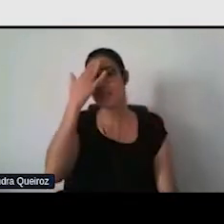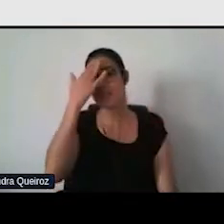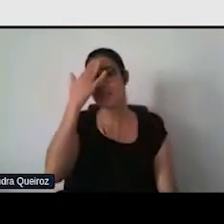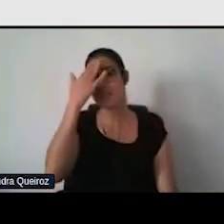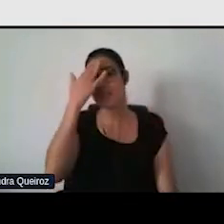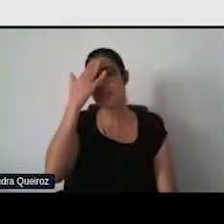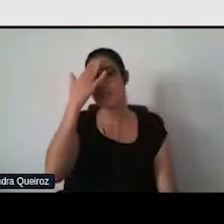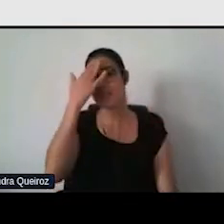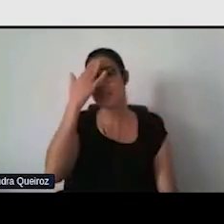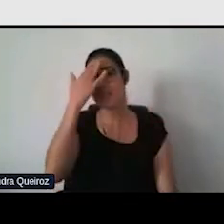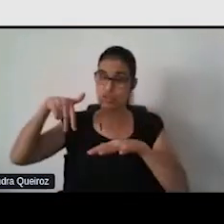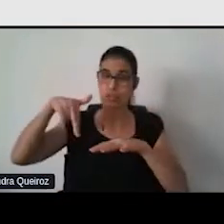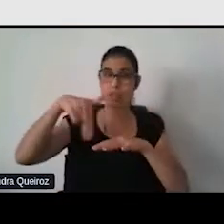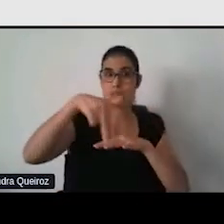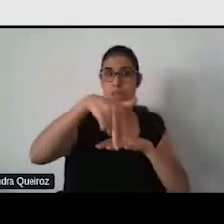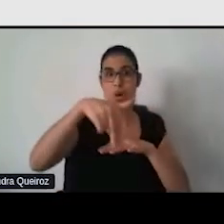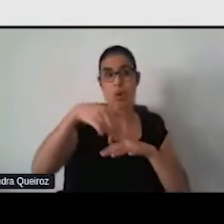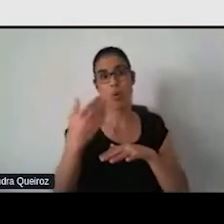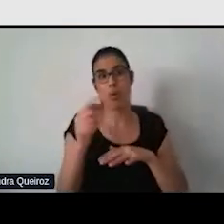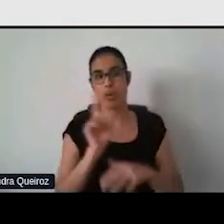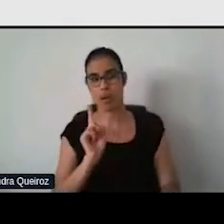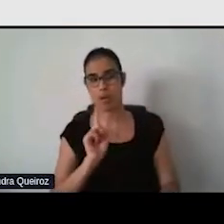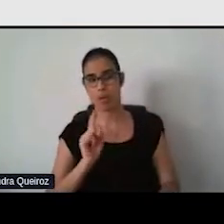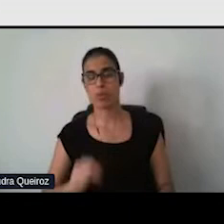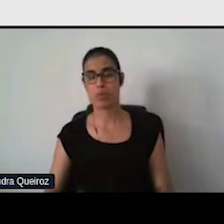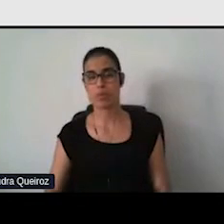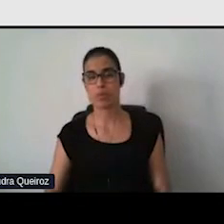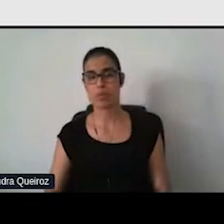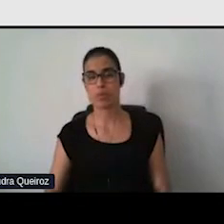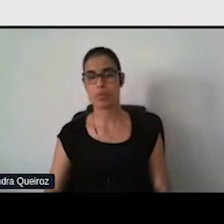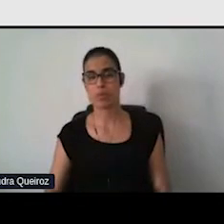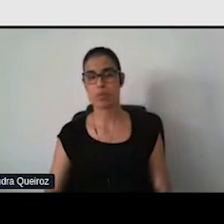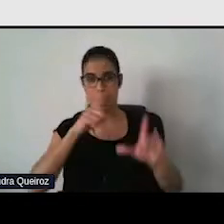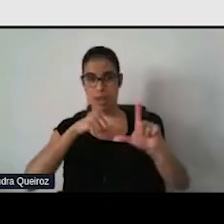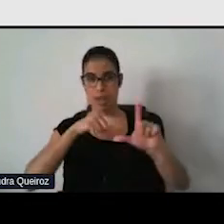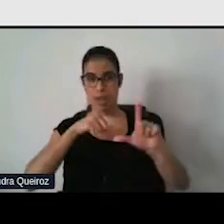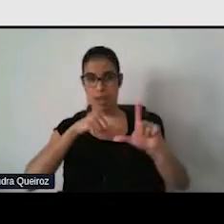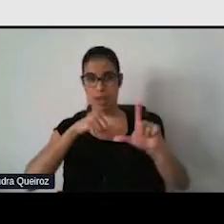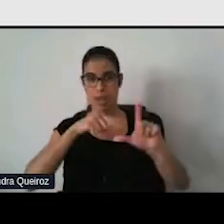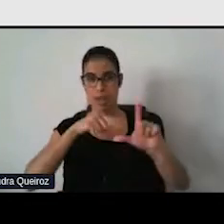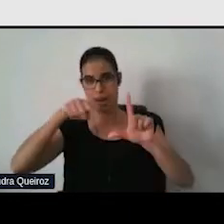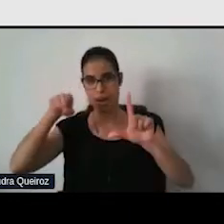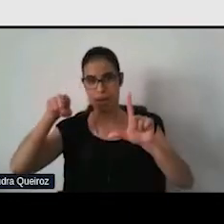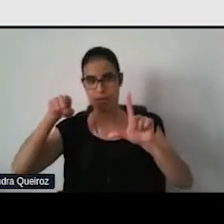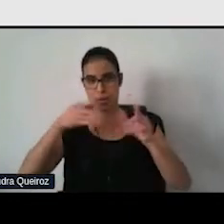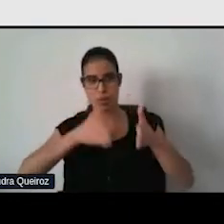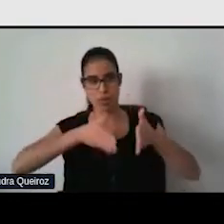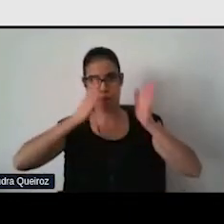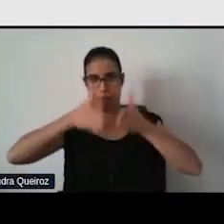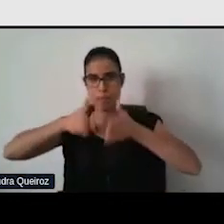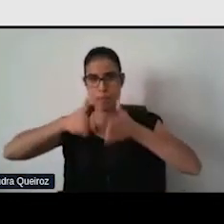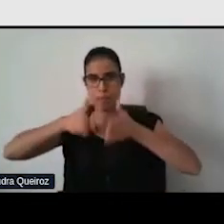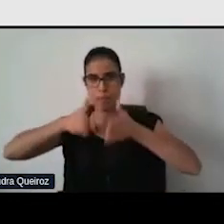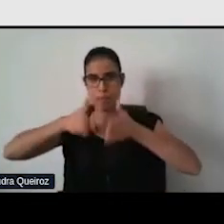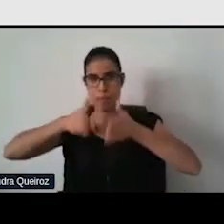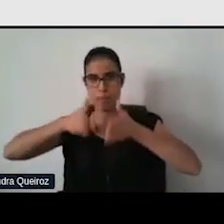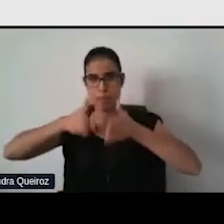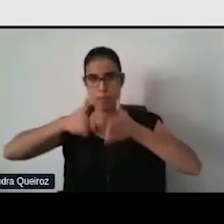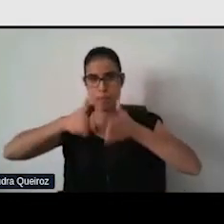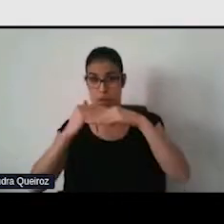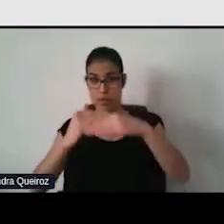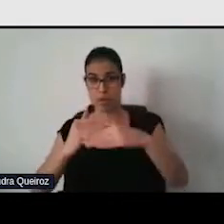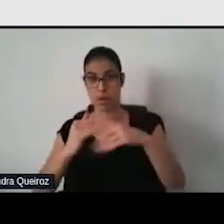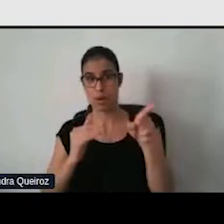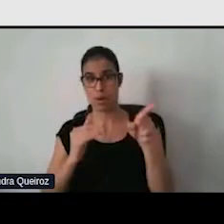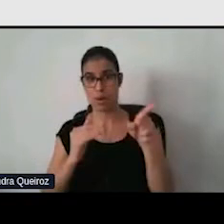Então, a gente pode trazer isso para alguns gráficos. Esse gráfico é de barras, por posição padrão, a gente sabe que